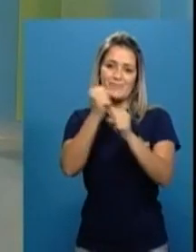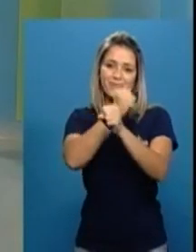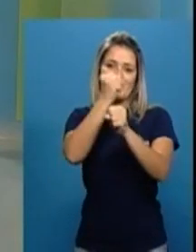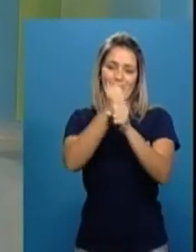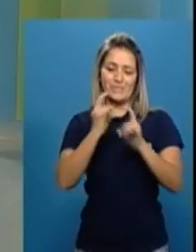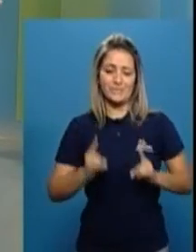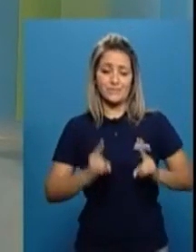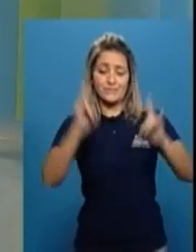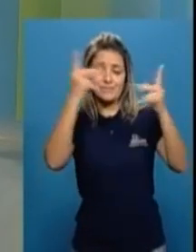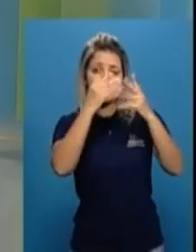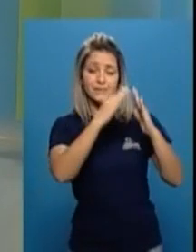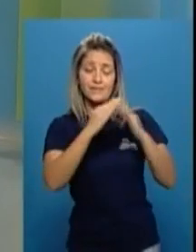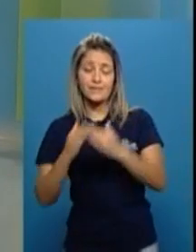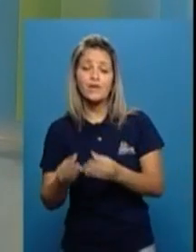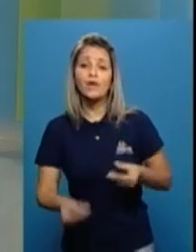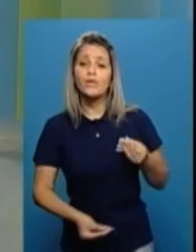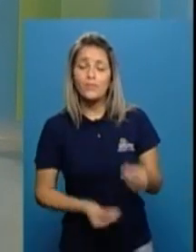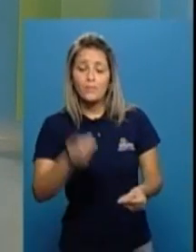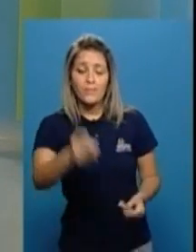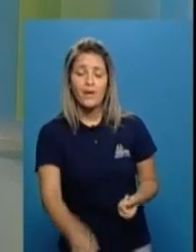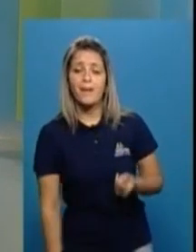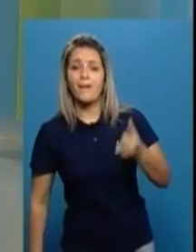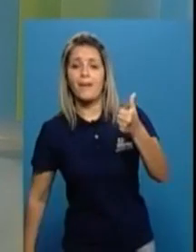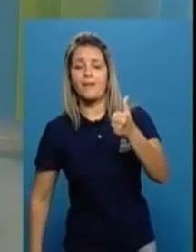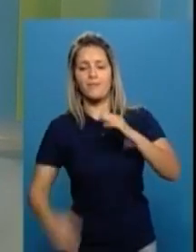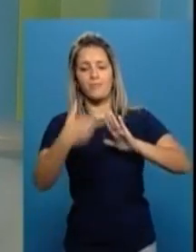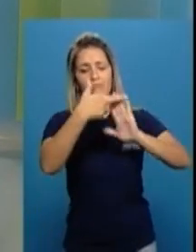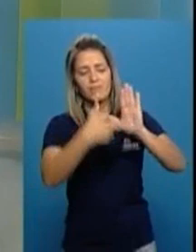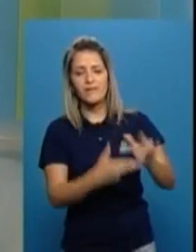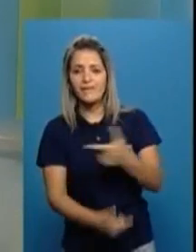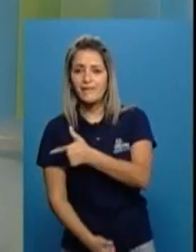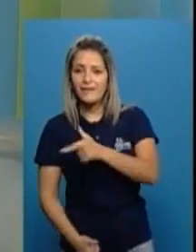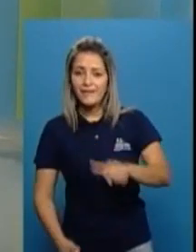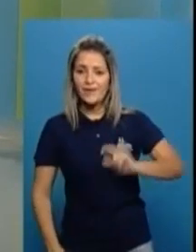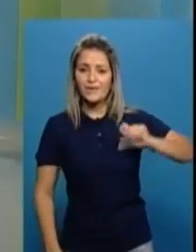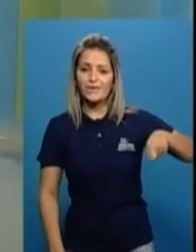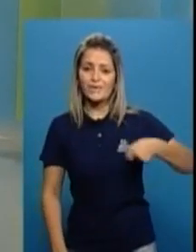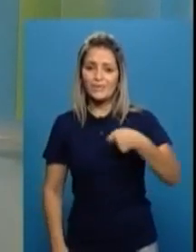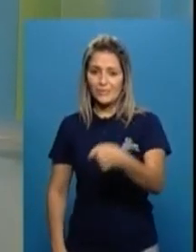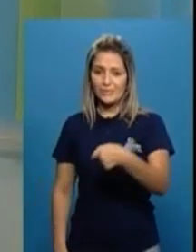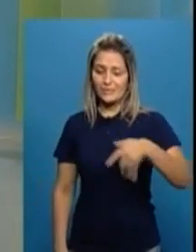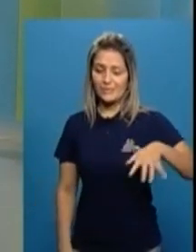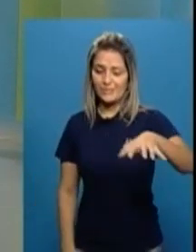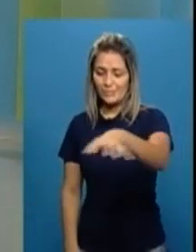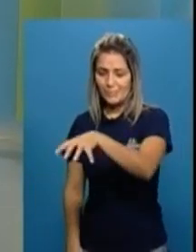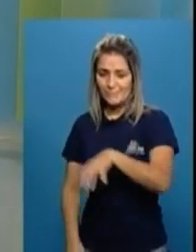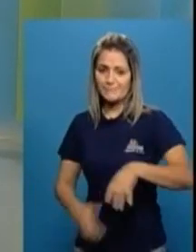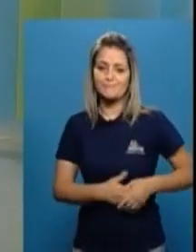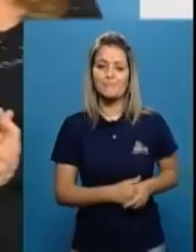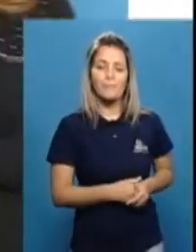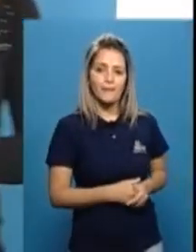uma produção em pequena escala, com baixo grau de padronização, para esse tipo de